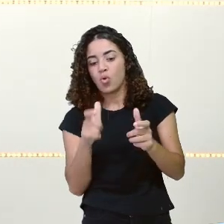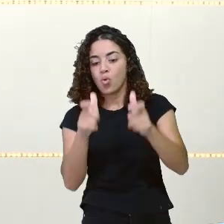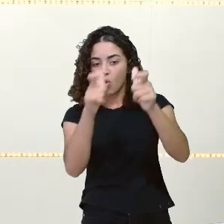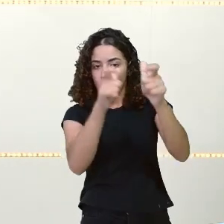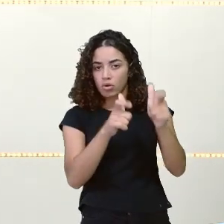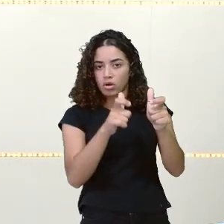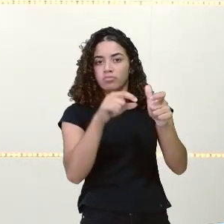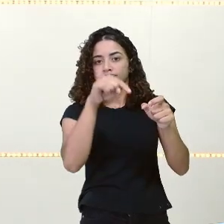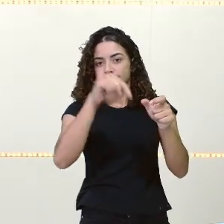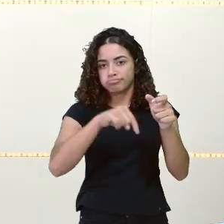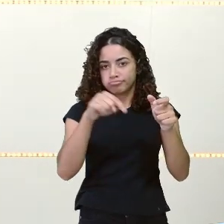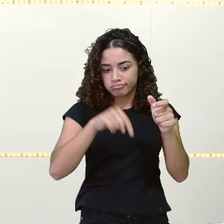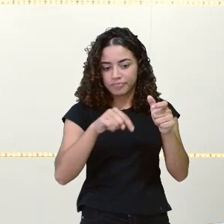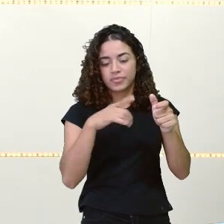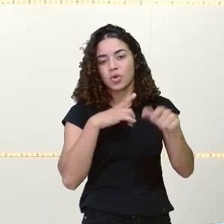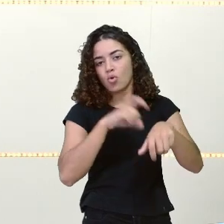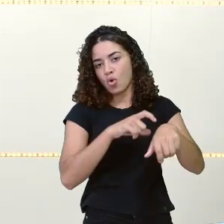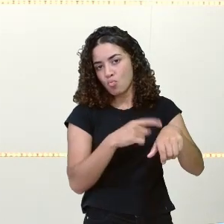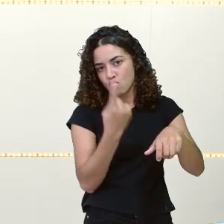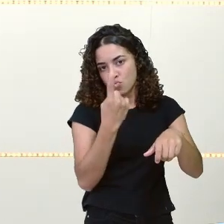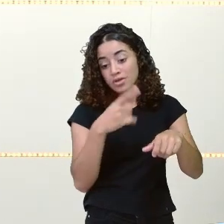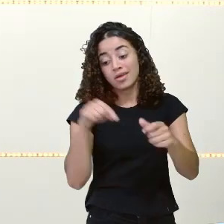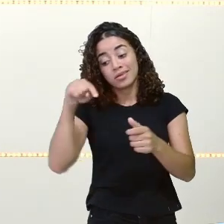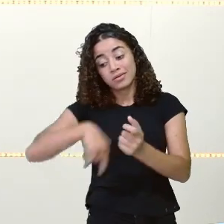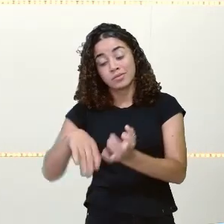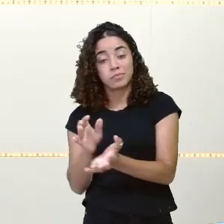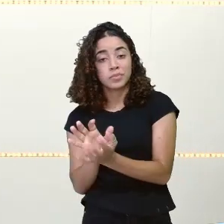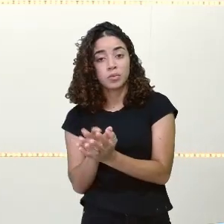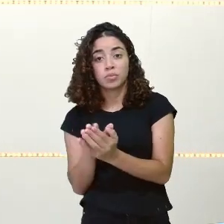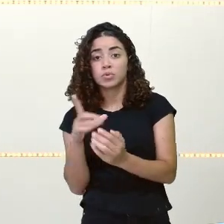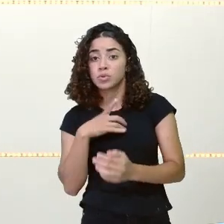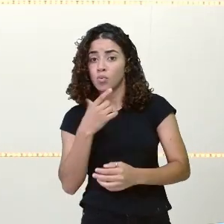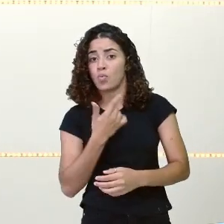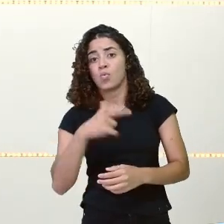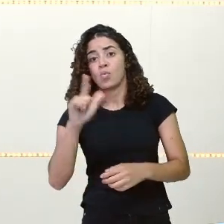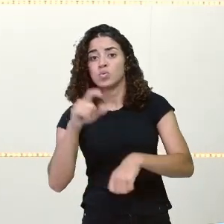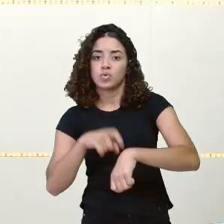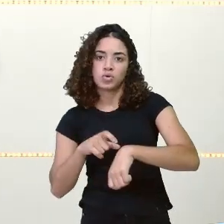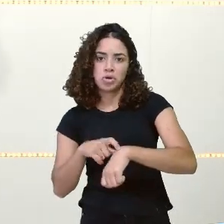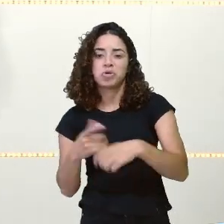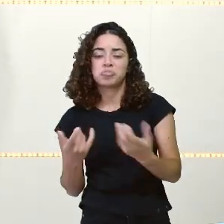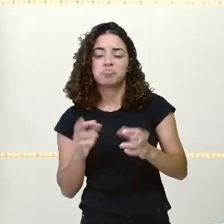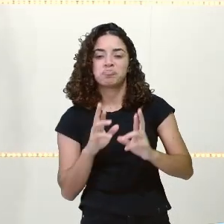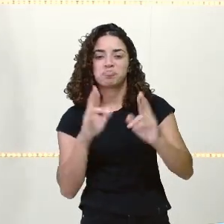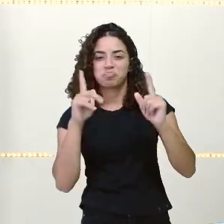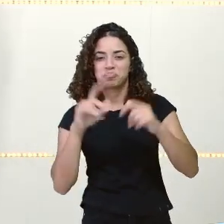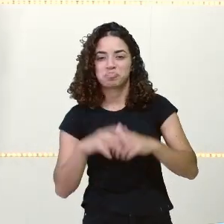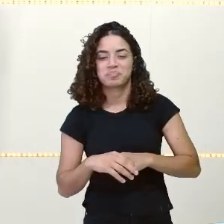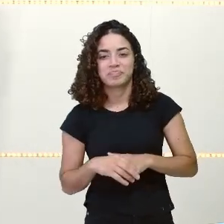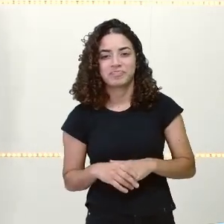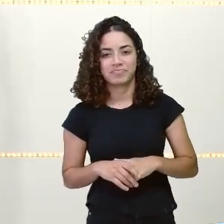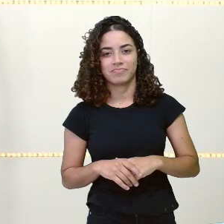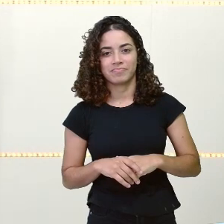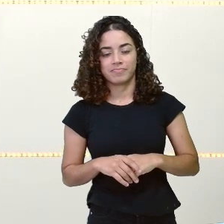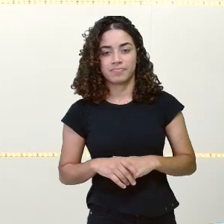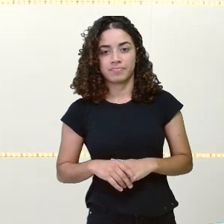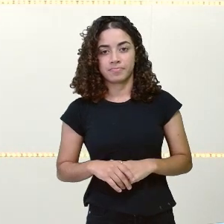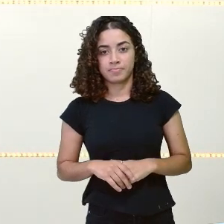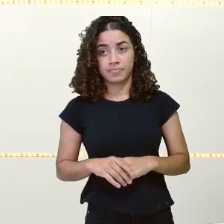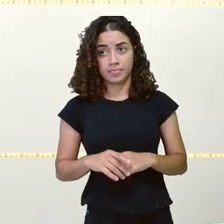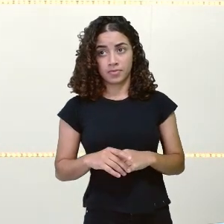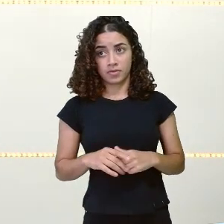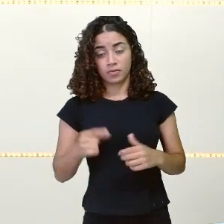e quem mora aqui em Pernambuco tem outro fuso horário. Interessante isso, né? Então,